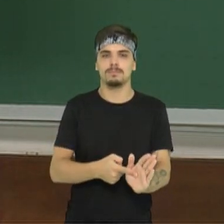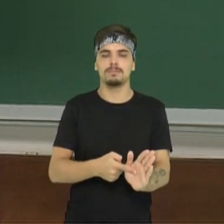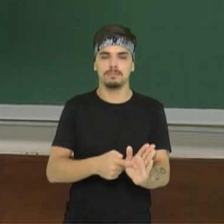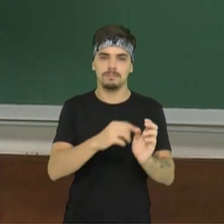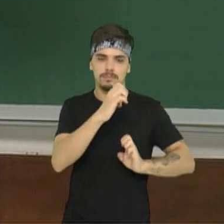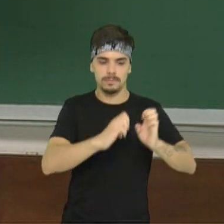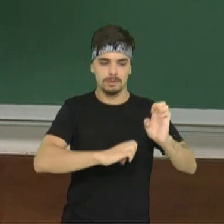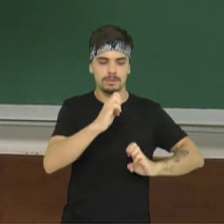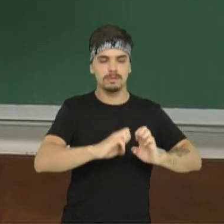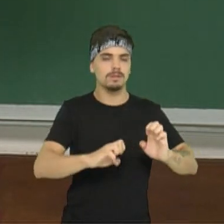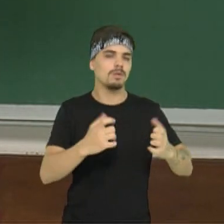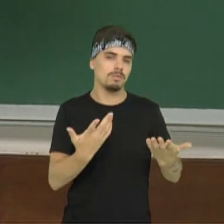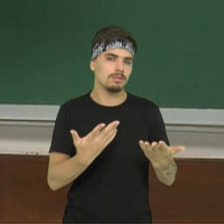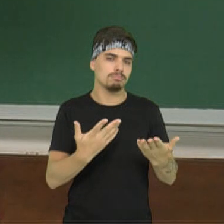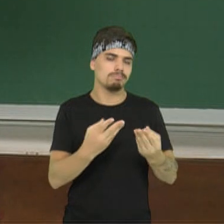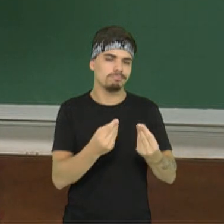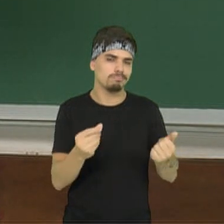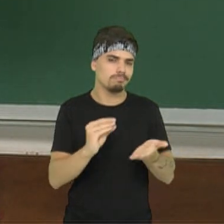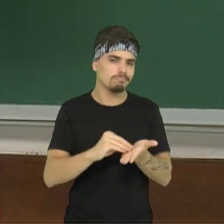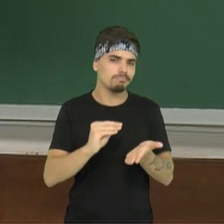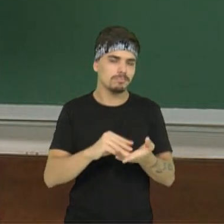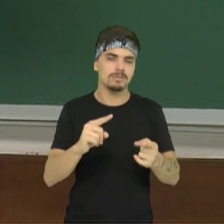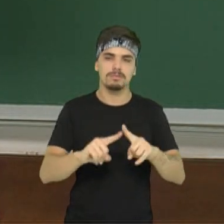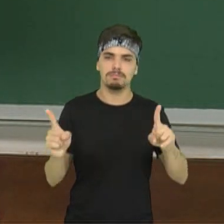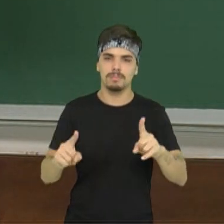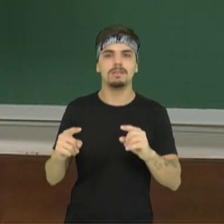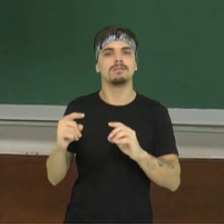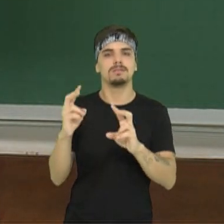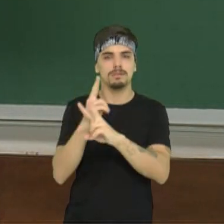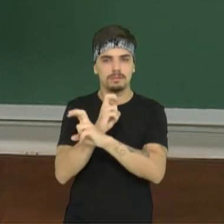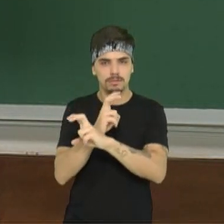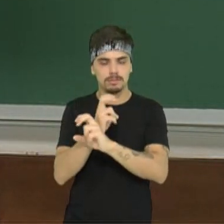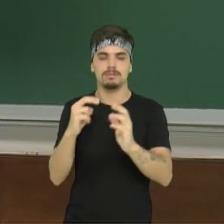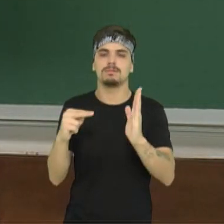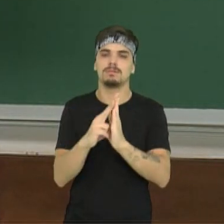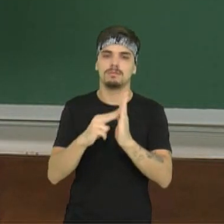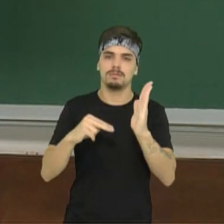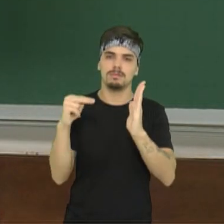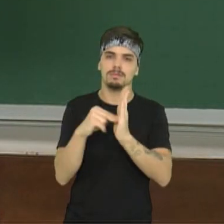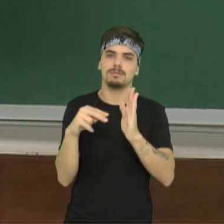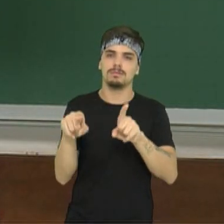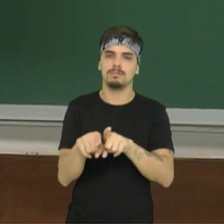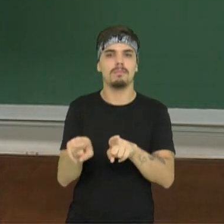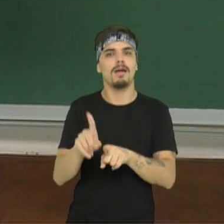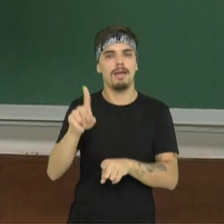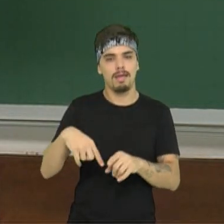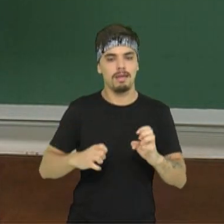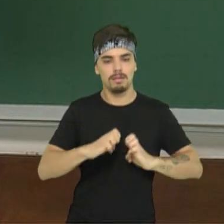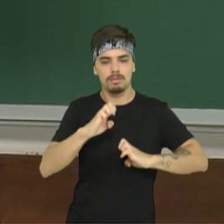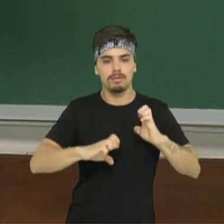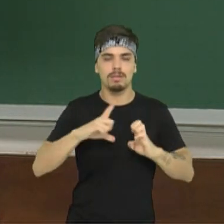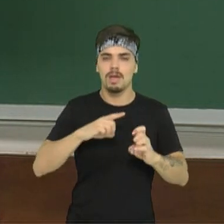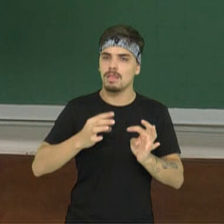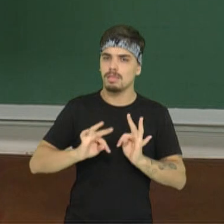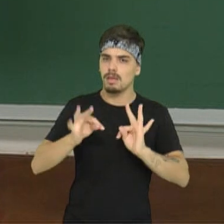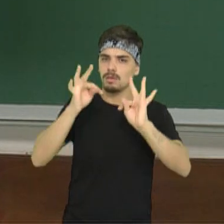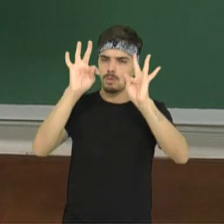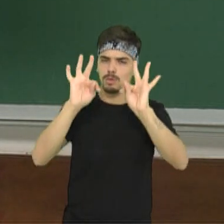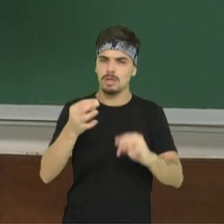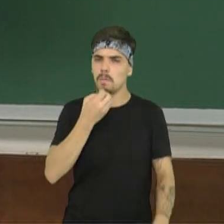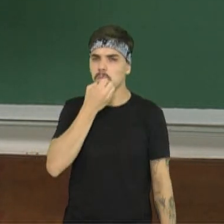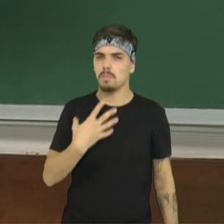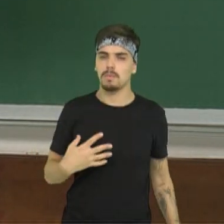é inexpressiva. Austrália e Nova Zelândia são países industrializados, que usam tecnologia de ponta,